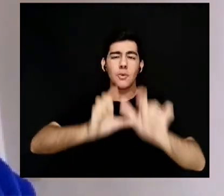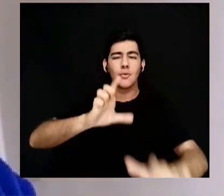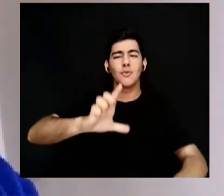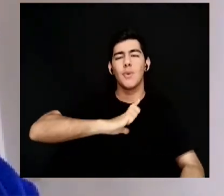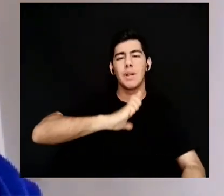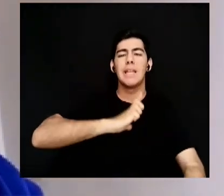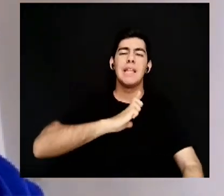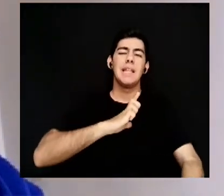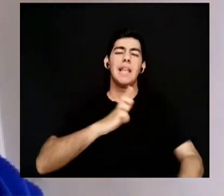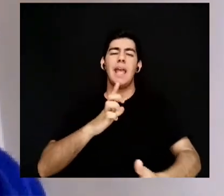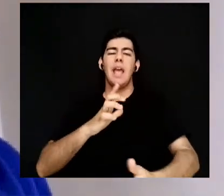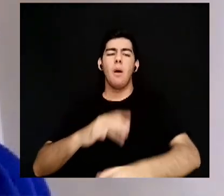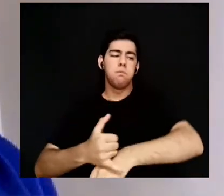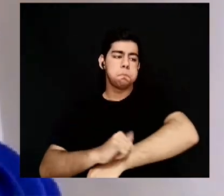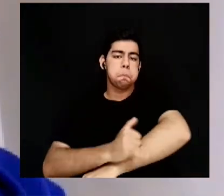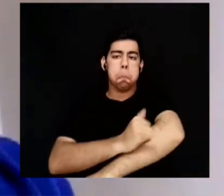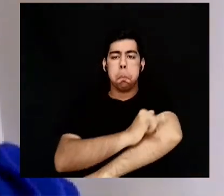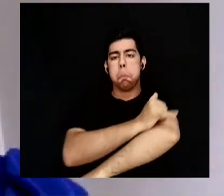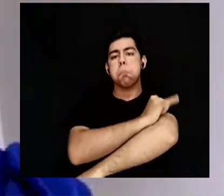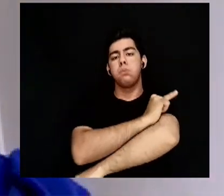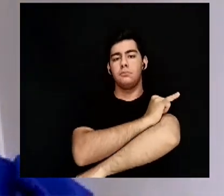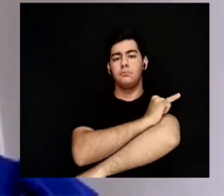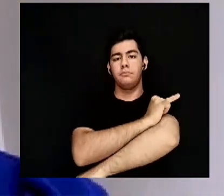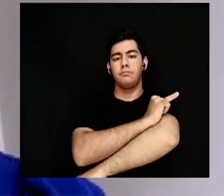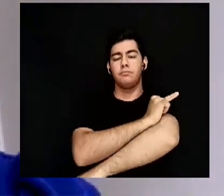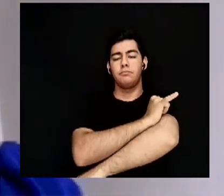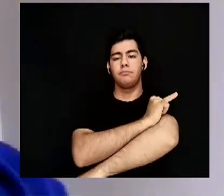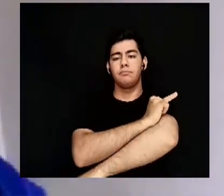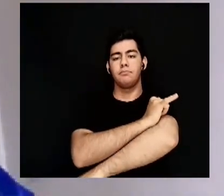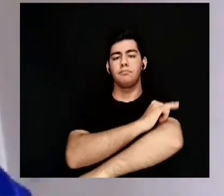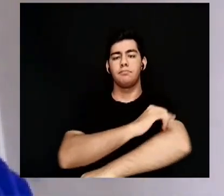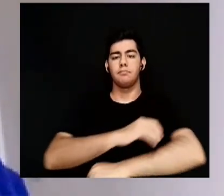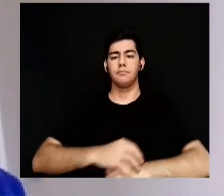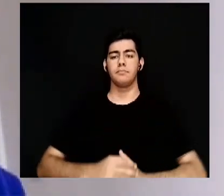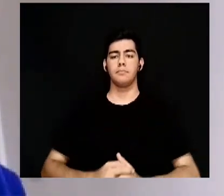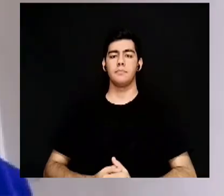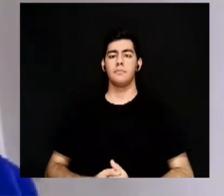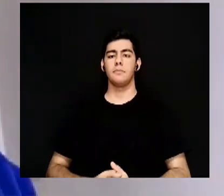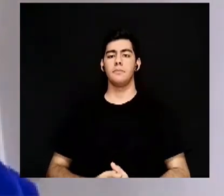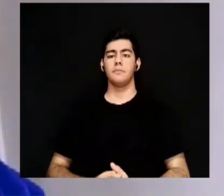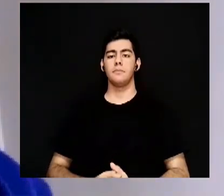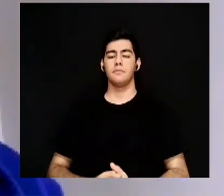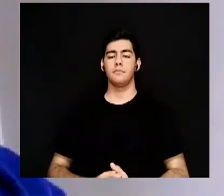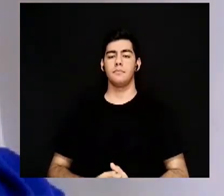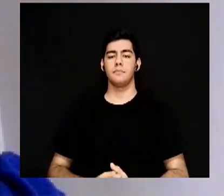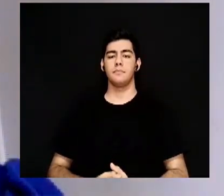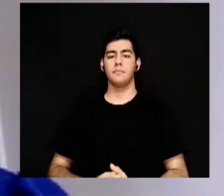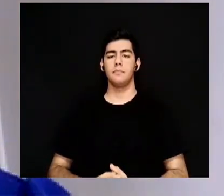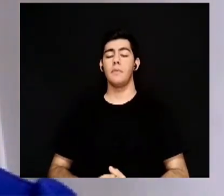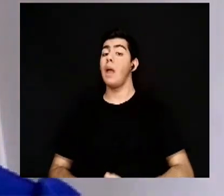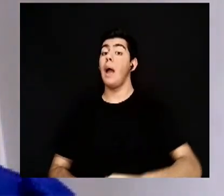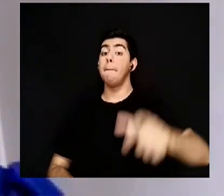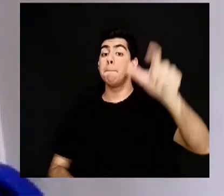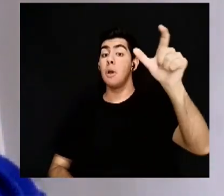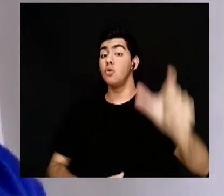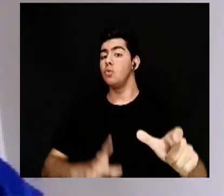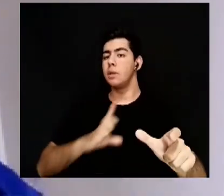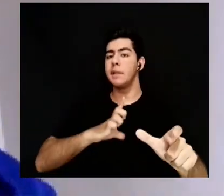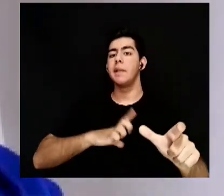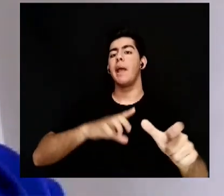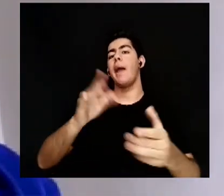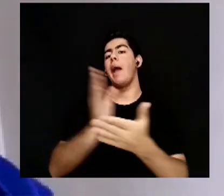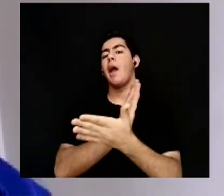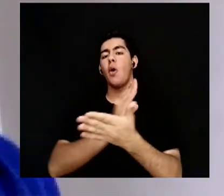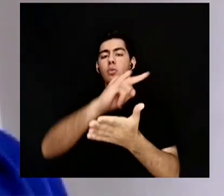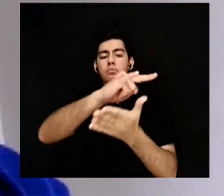assim, qual o paciente a ser identificado, né, o paciente, sim, que tem indicação, ou o paciente diabético, ou